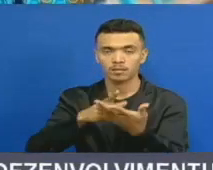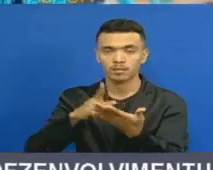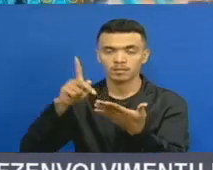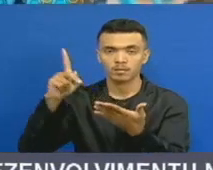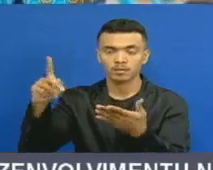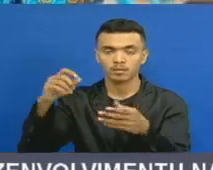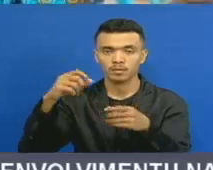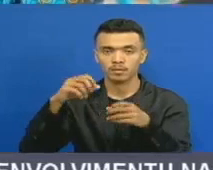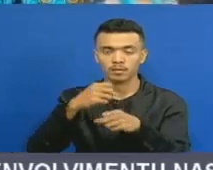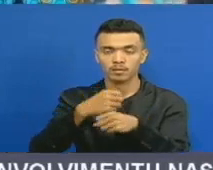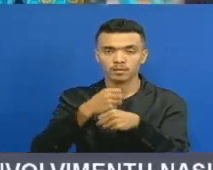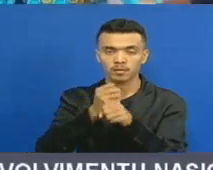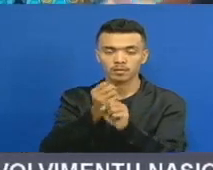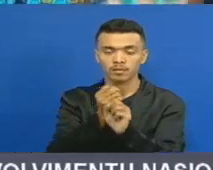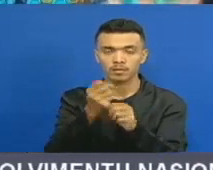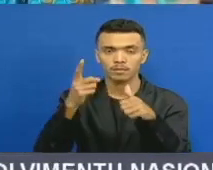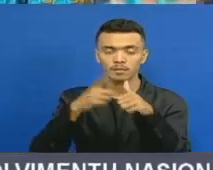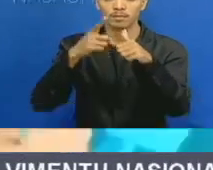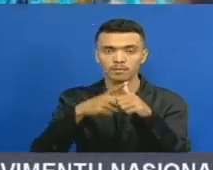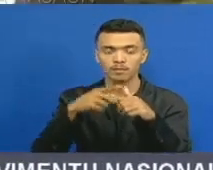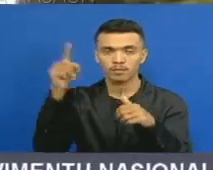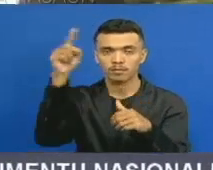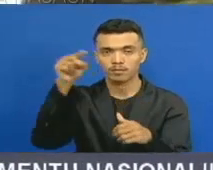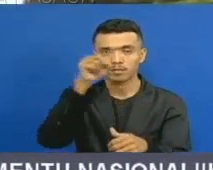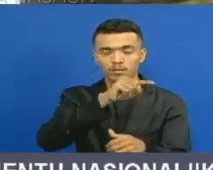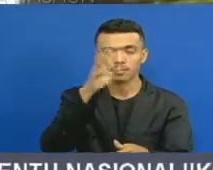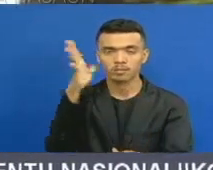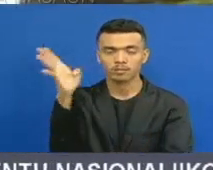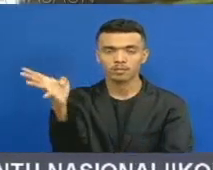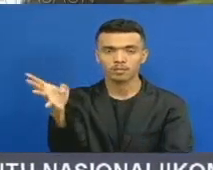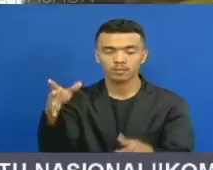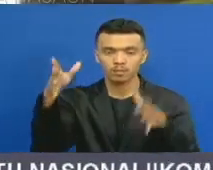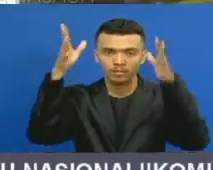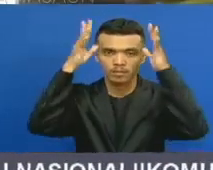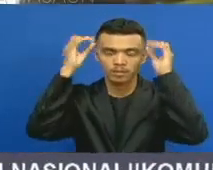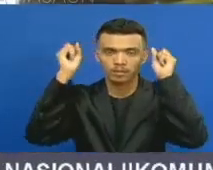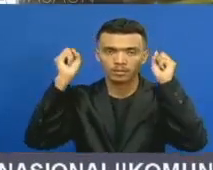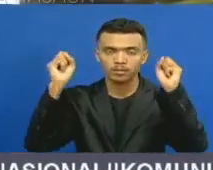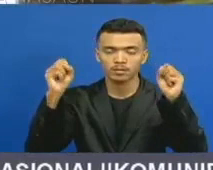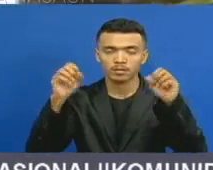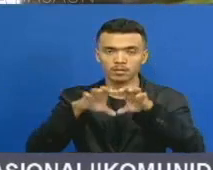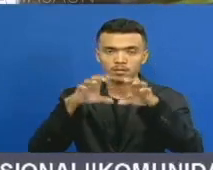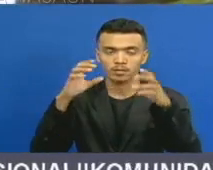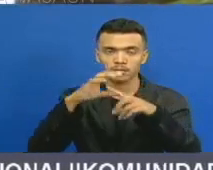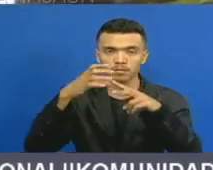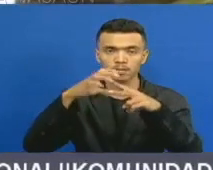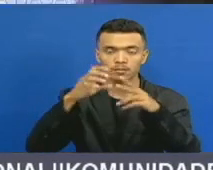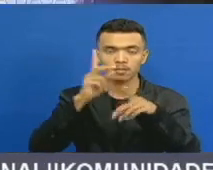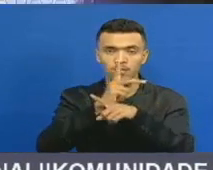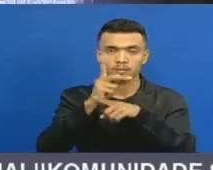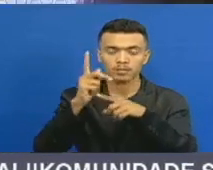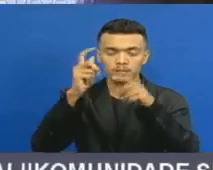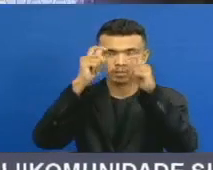beneficiário café fase primeiro ou por cento hatmolo. Presidente Cooperativa Comércio Agrícola Timor,